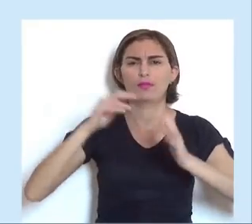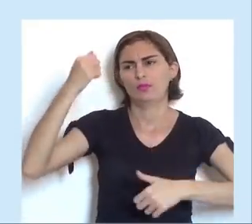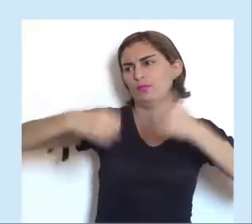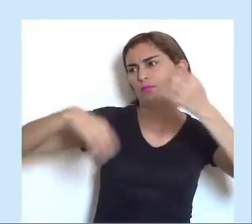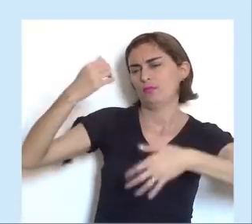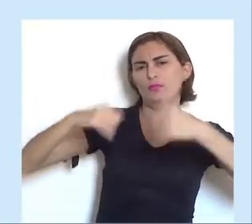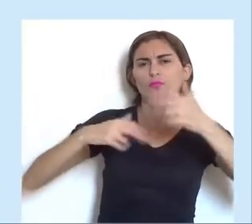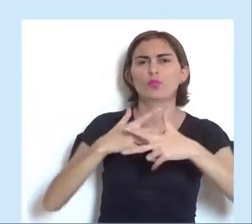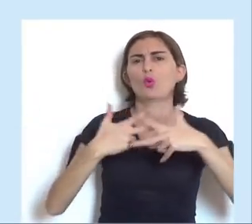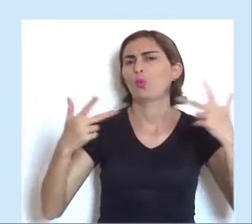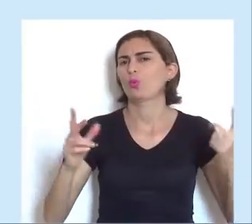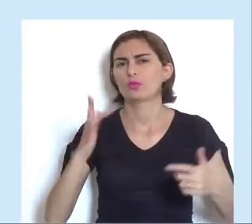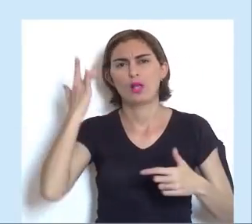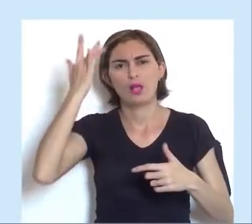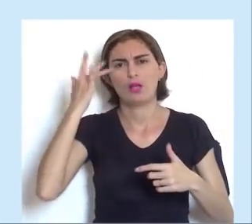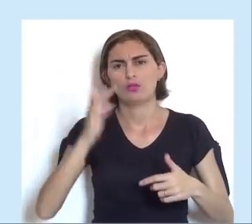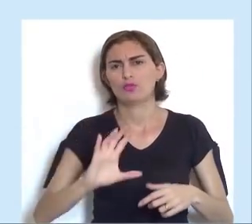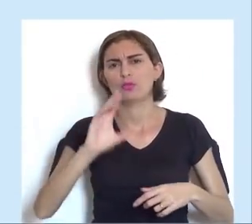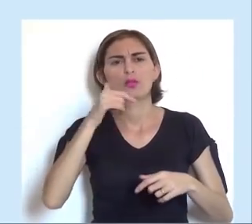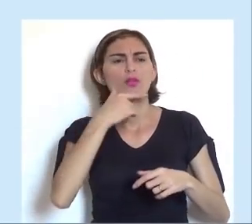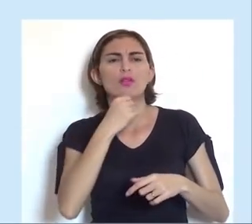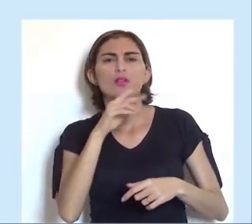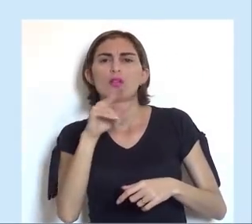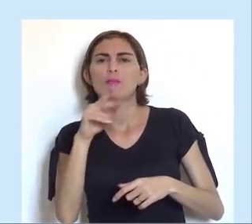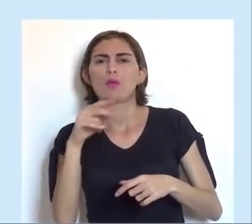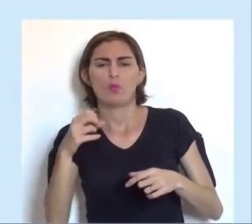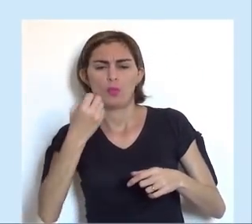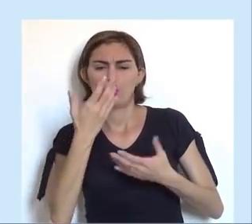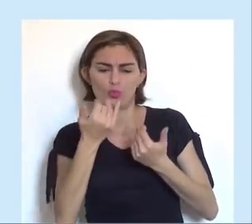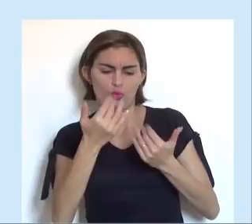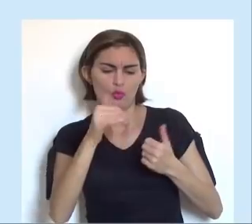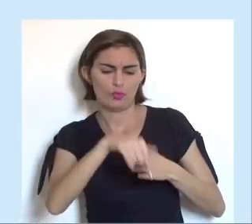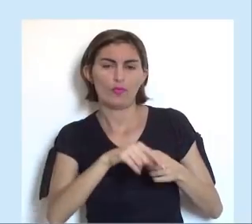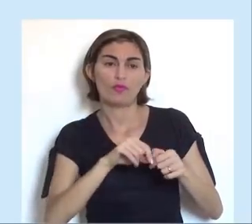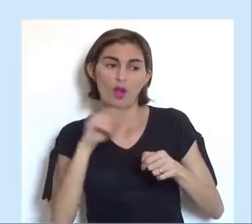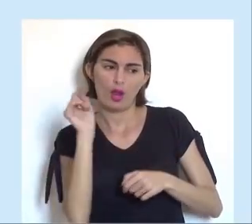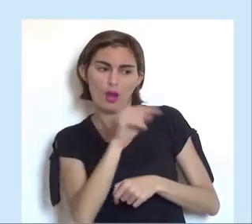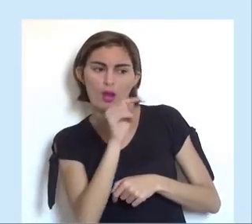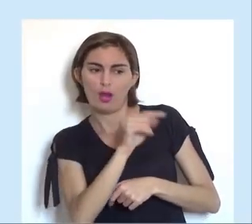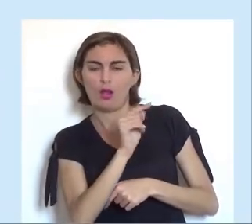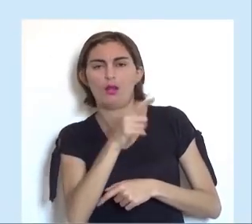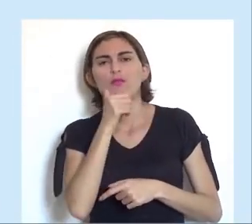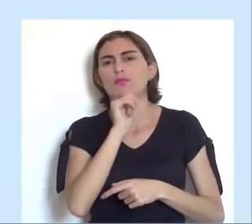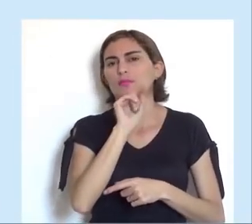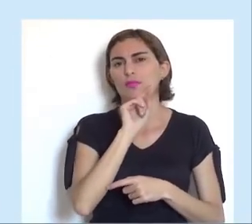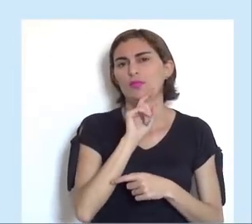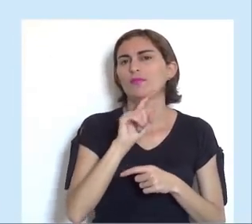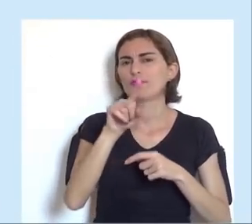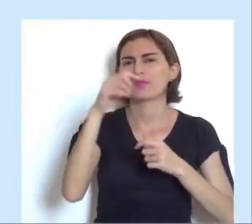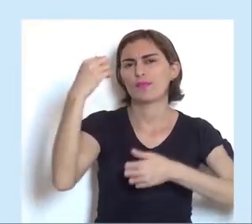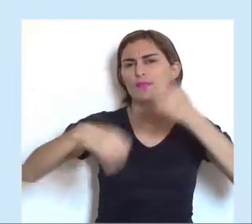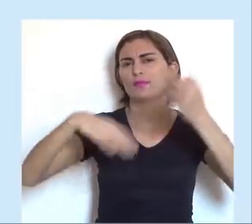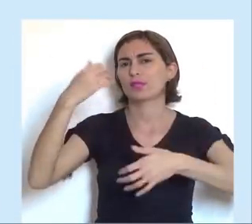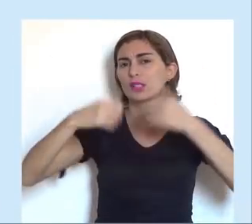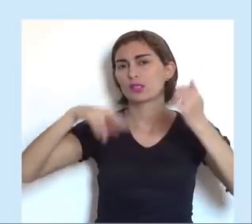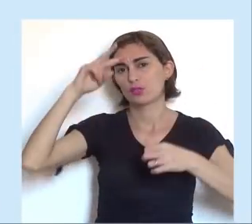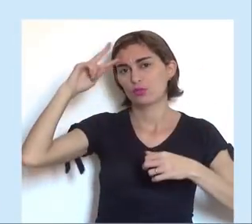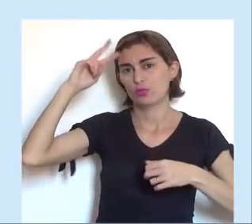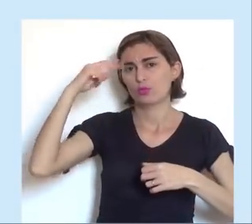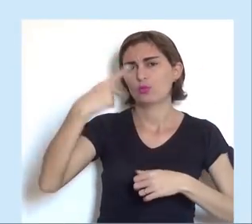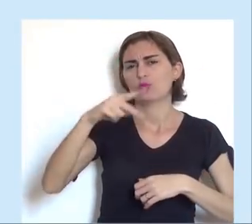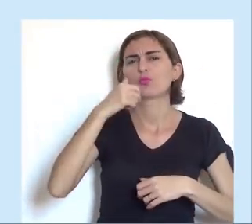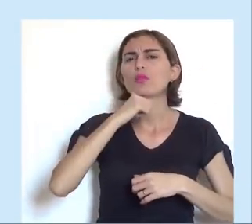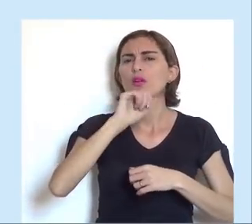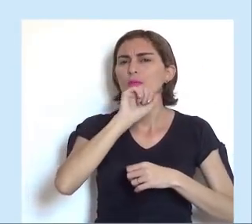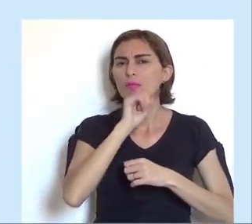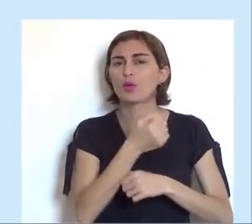e aí você vai falar sobre algo que você acha que foi seu irmão mais novo que fez, você diz assim, ó, foi ele, mãe. Você vai narrar a história